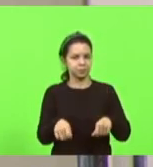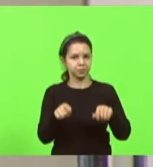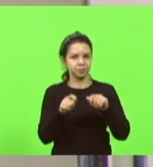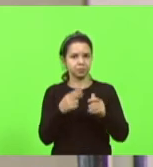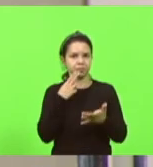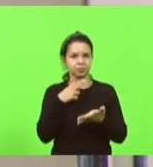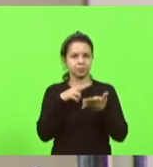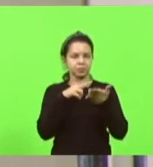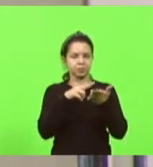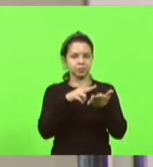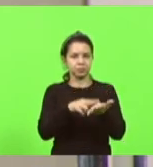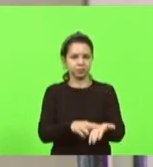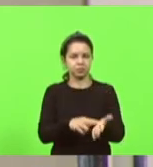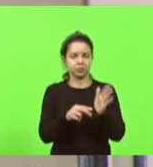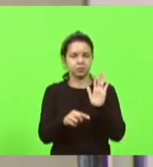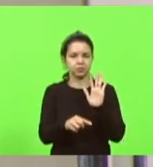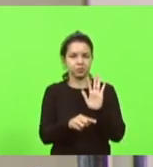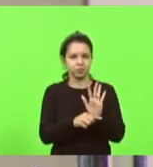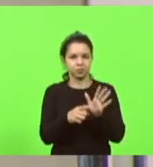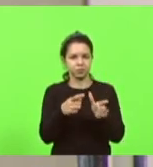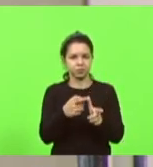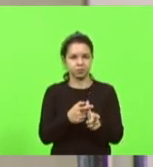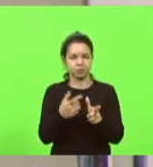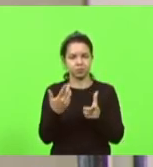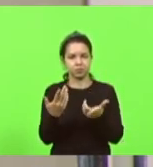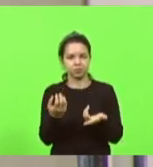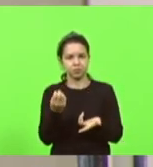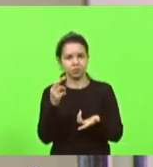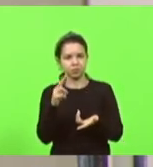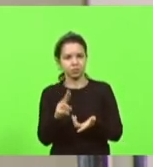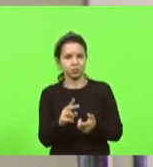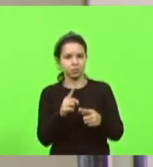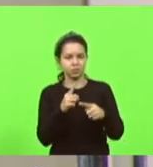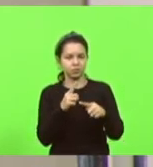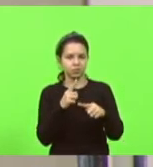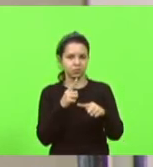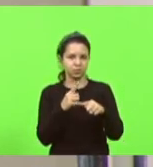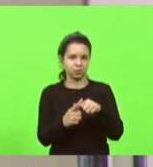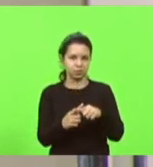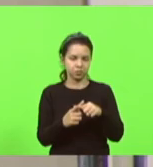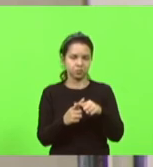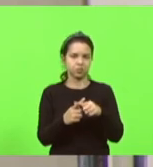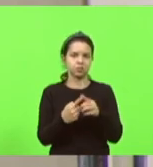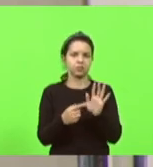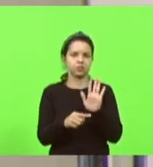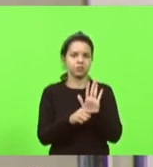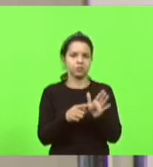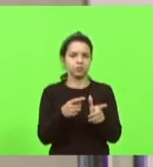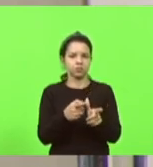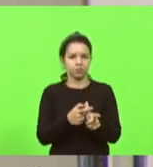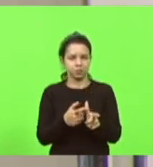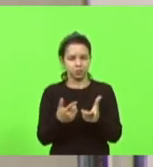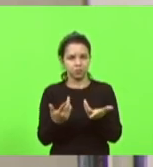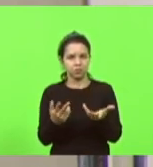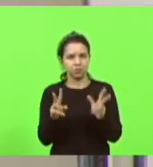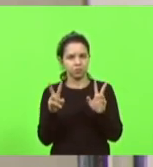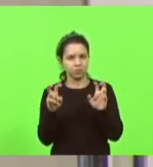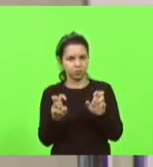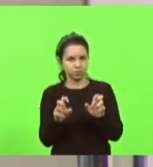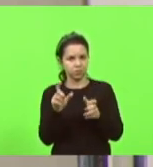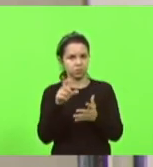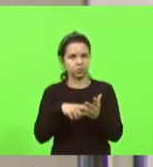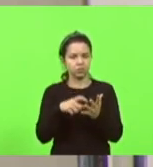de débito ou certidões positivas com efeito de negativas de débitos relativos a créditos tributários